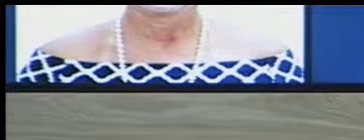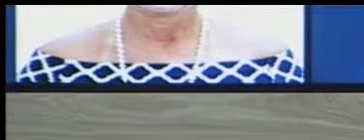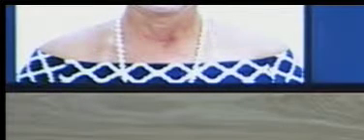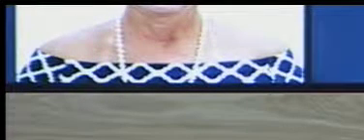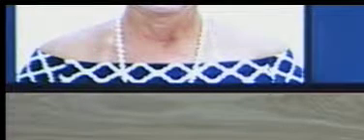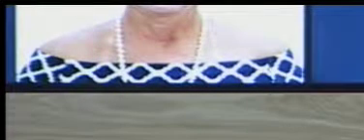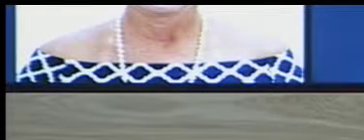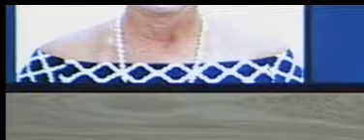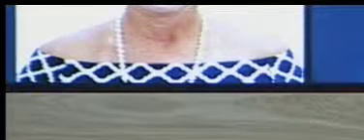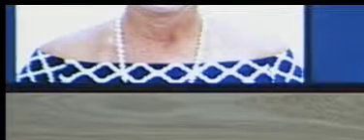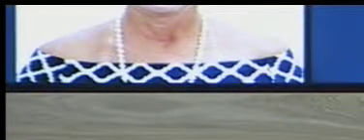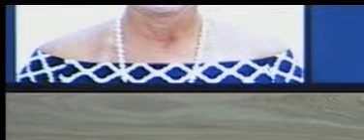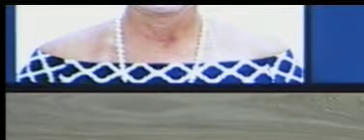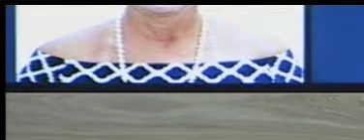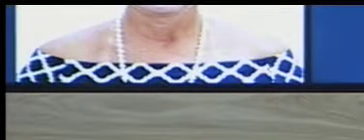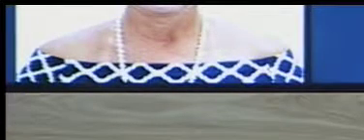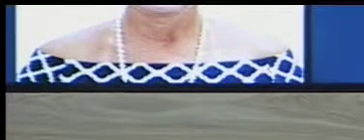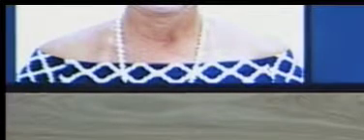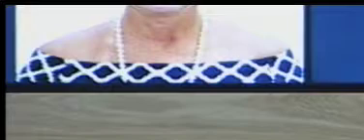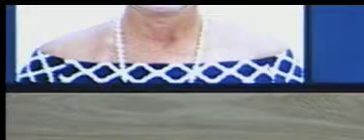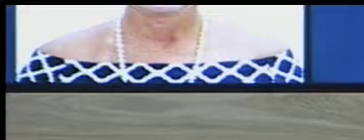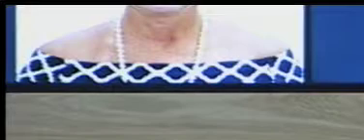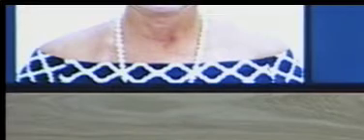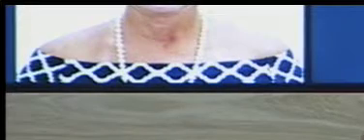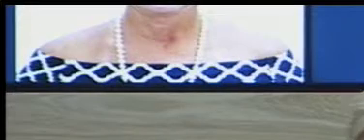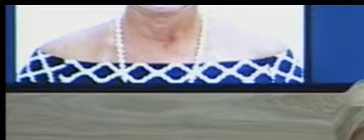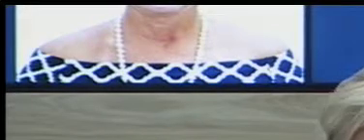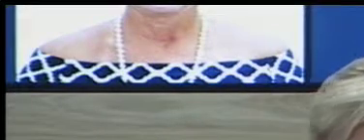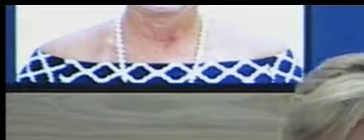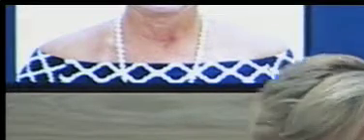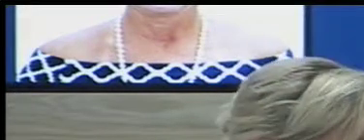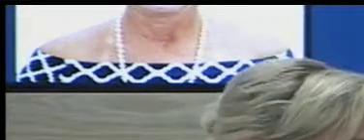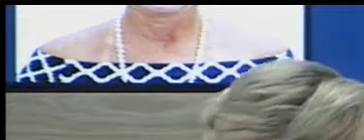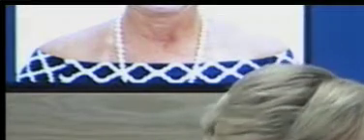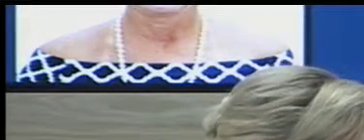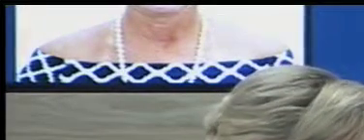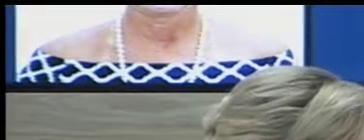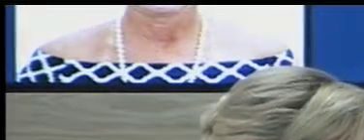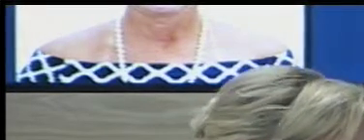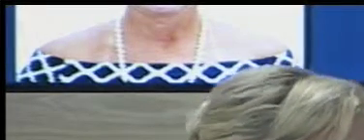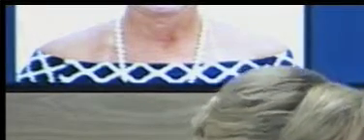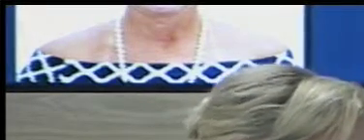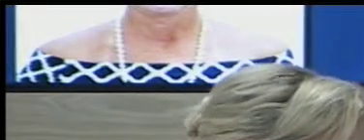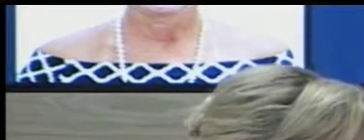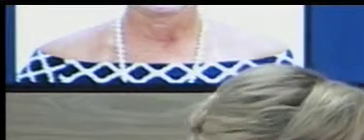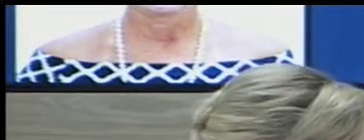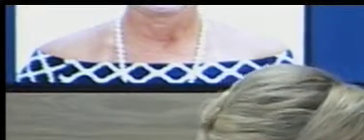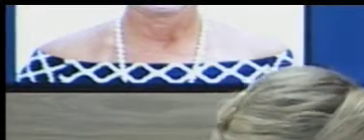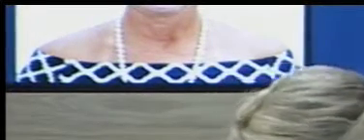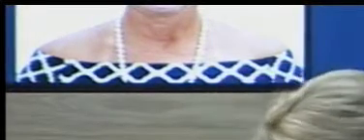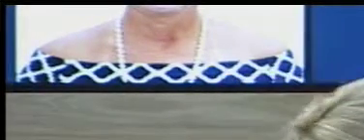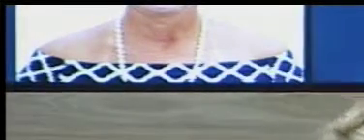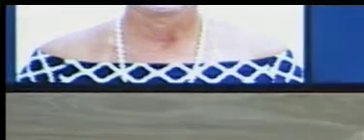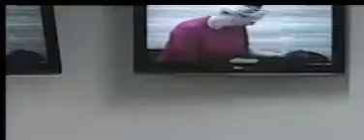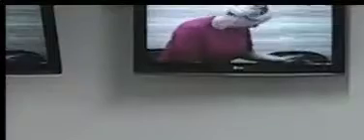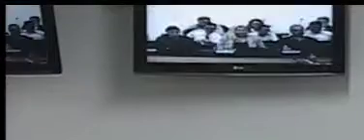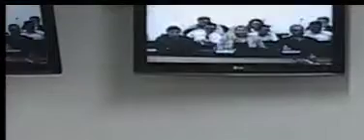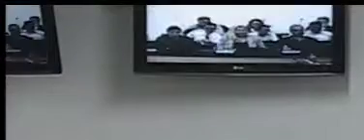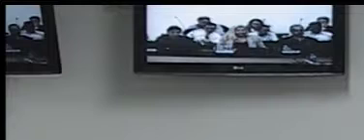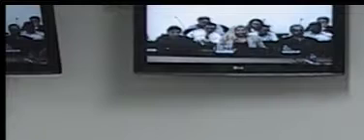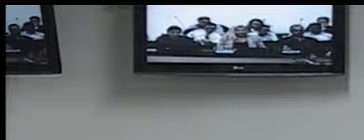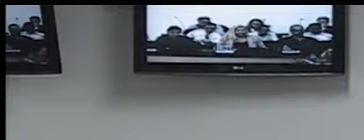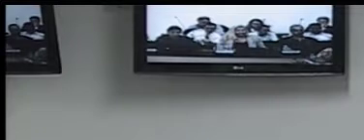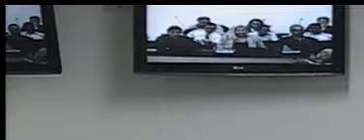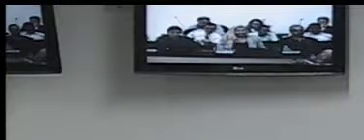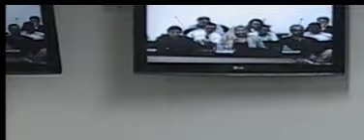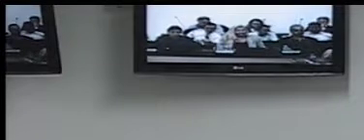poder contribuir com Vossa Excelência nesse projeto. Muito obrigado, senhor presidente, vereadores e vereadoras. Para